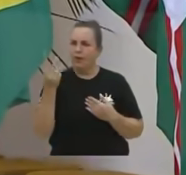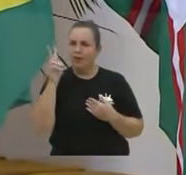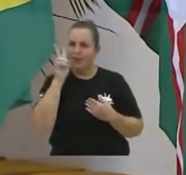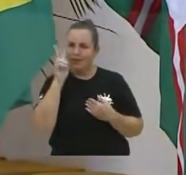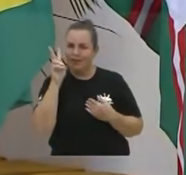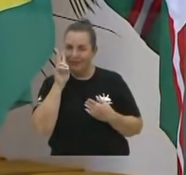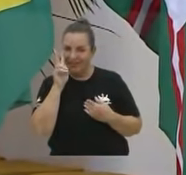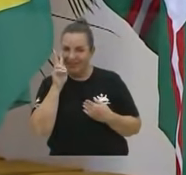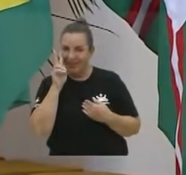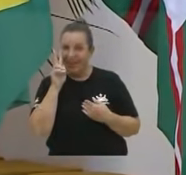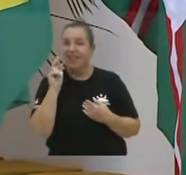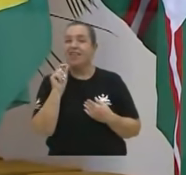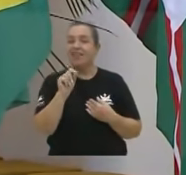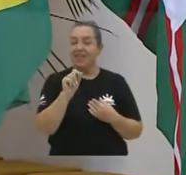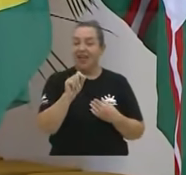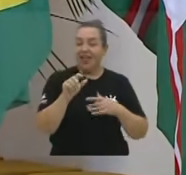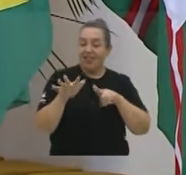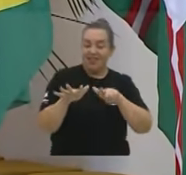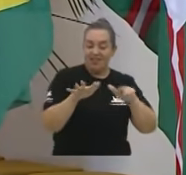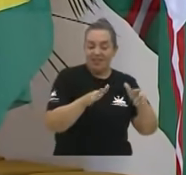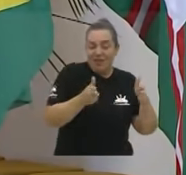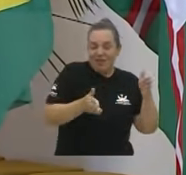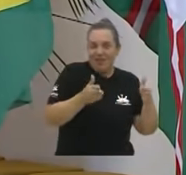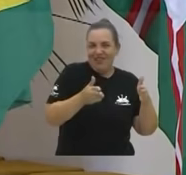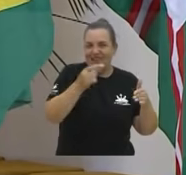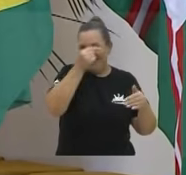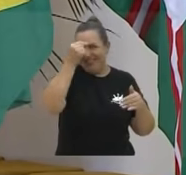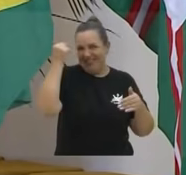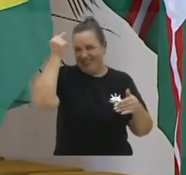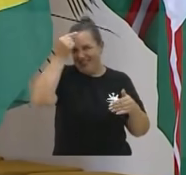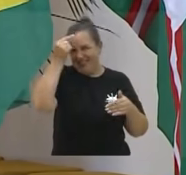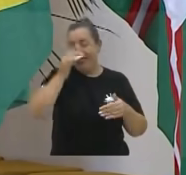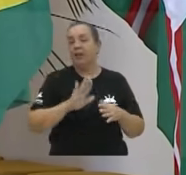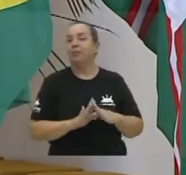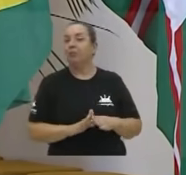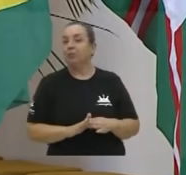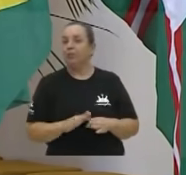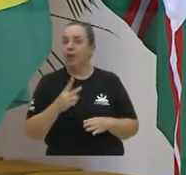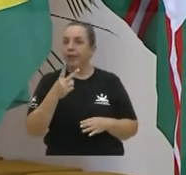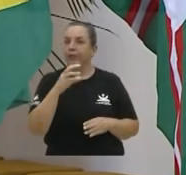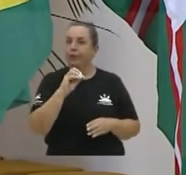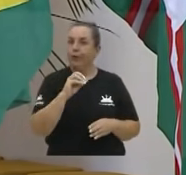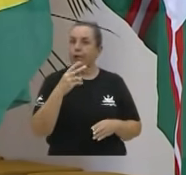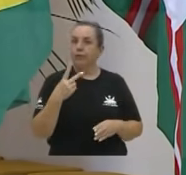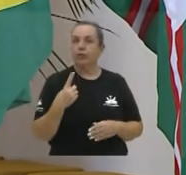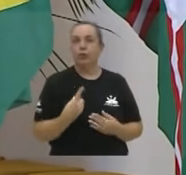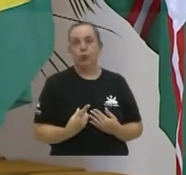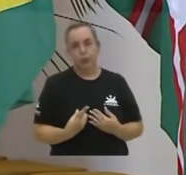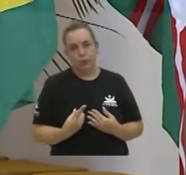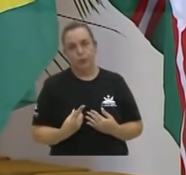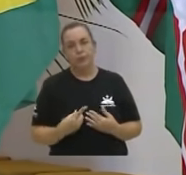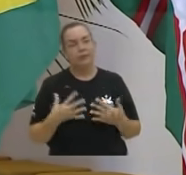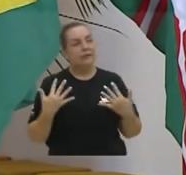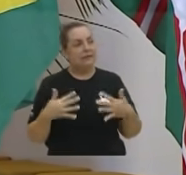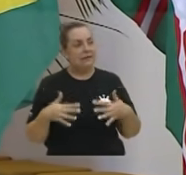segunda-feira da Semana Santa de 2021.